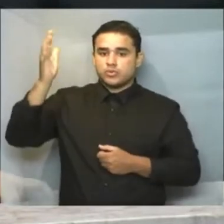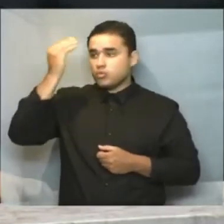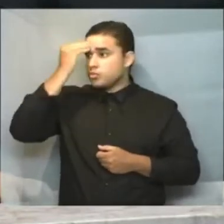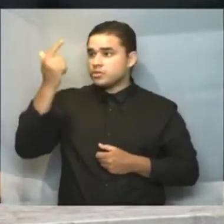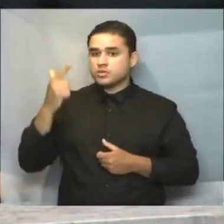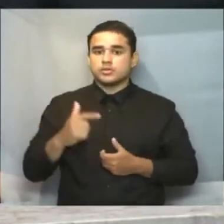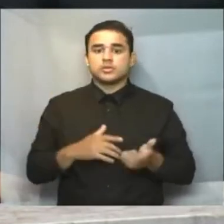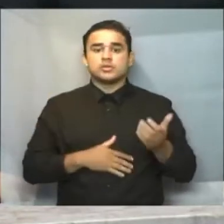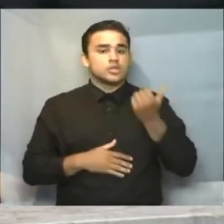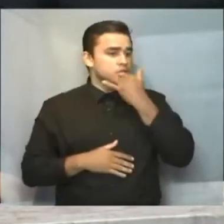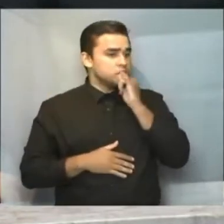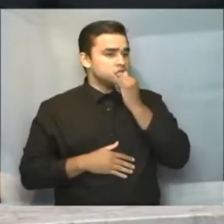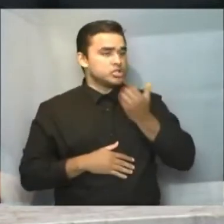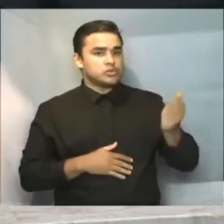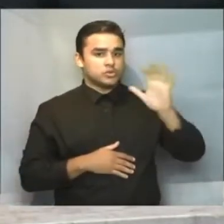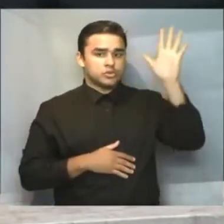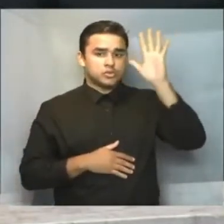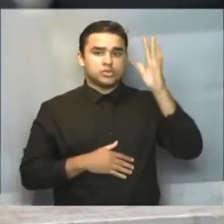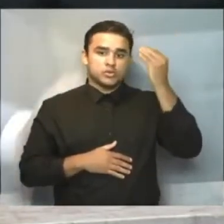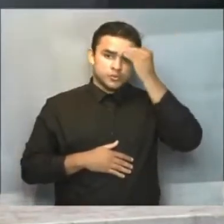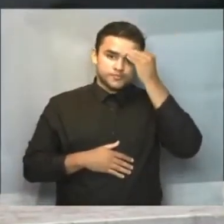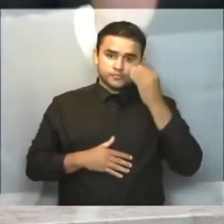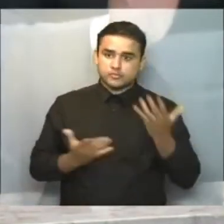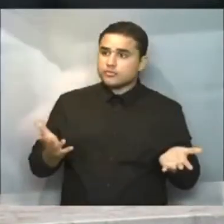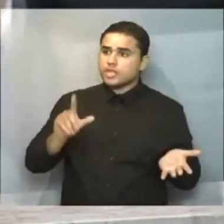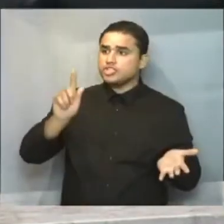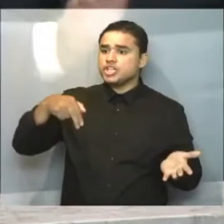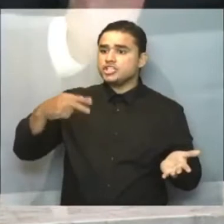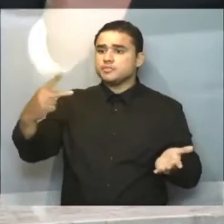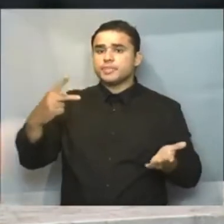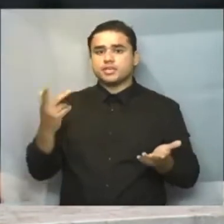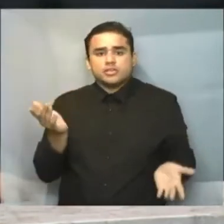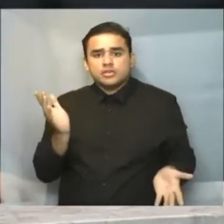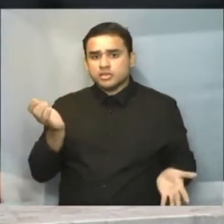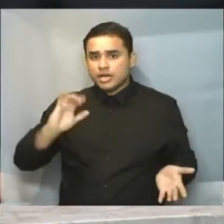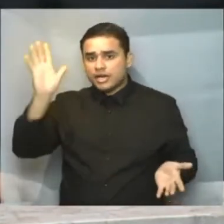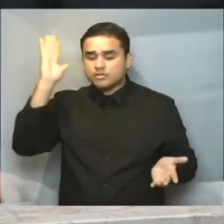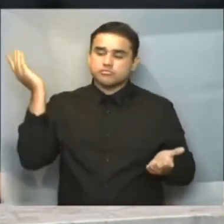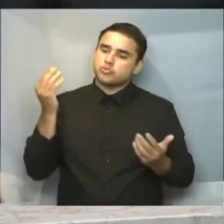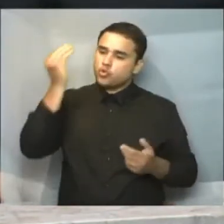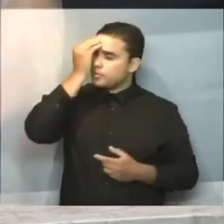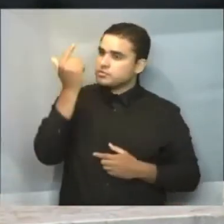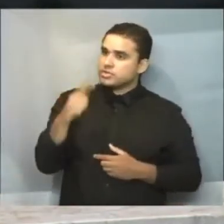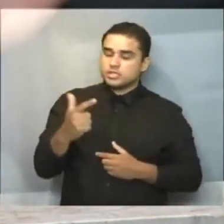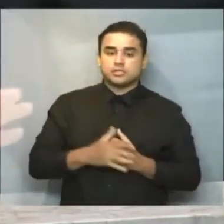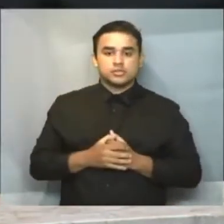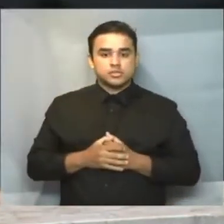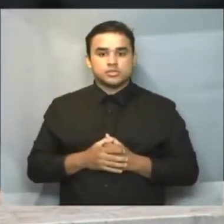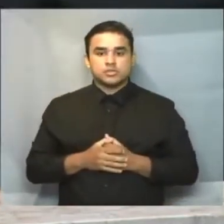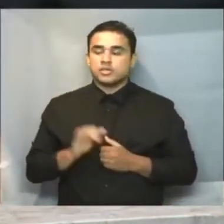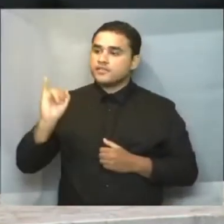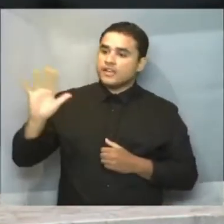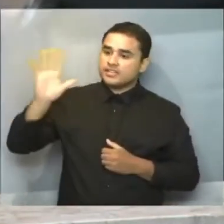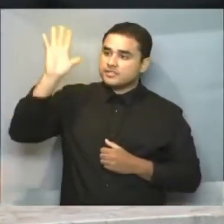não. O gás de cozinha está subindo, não tem culpa não. A inflação, não tem culpa não. Não tem culpa de nada. Tudo é culpa dos